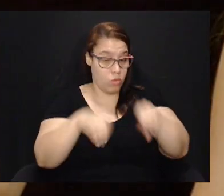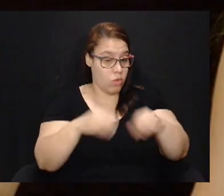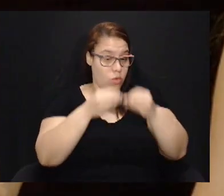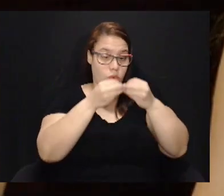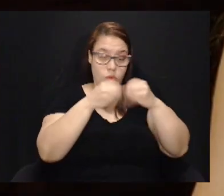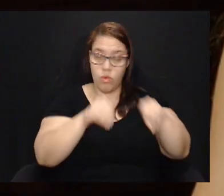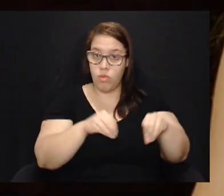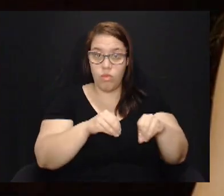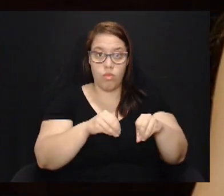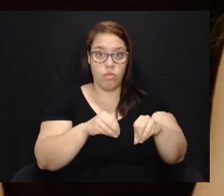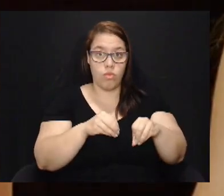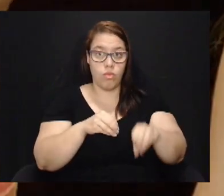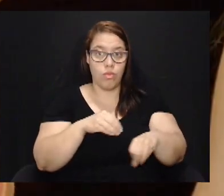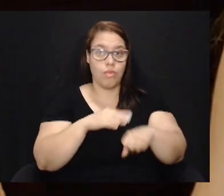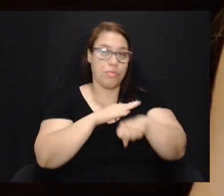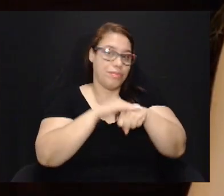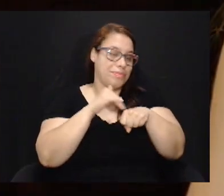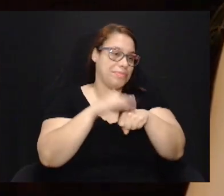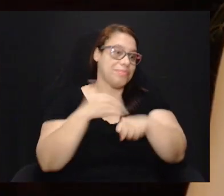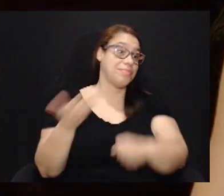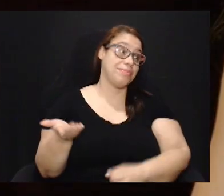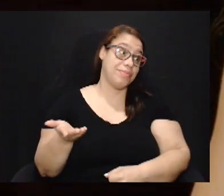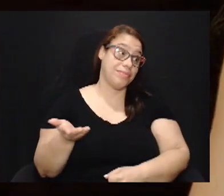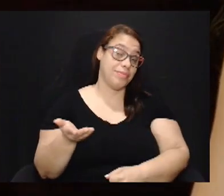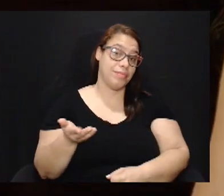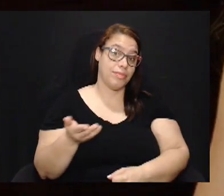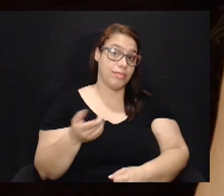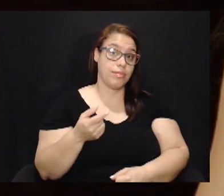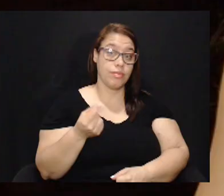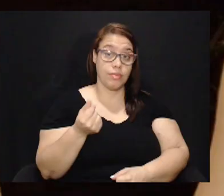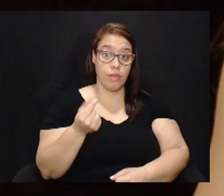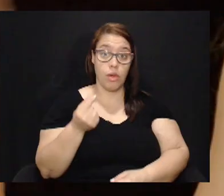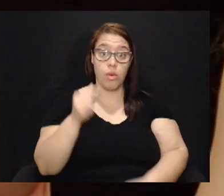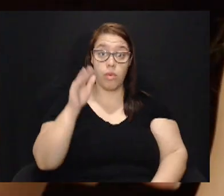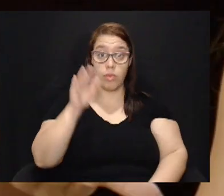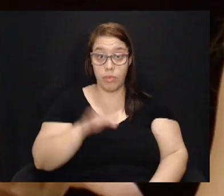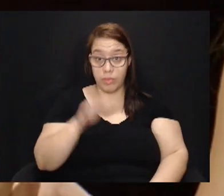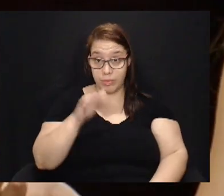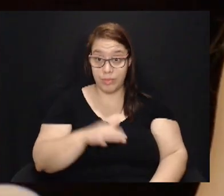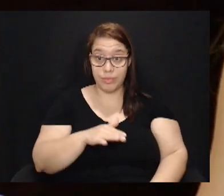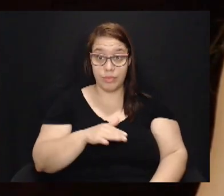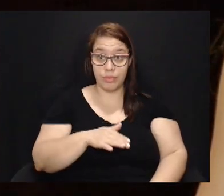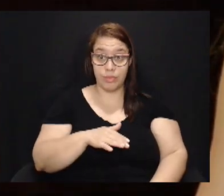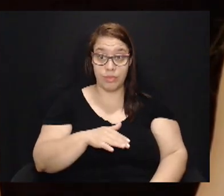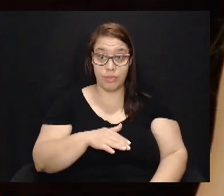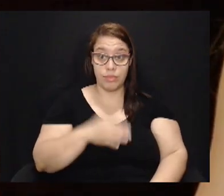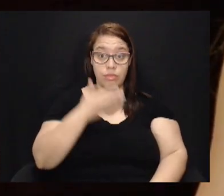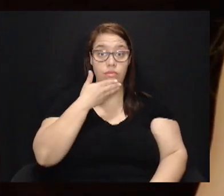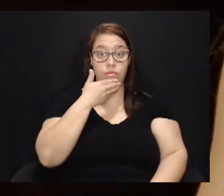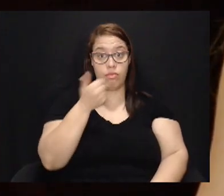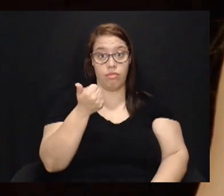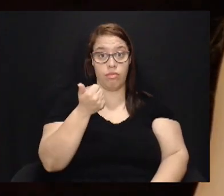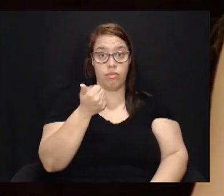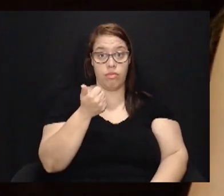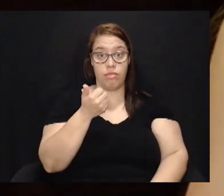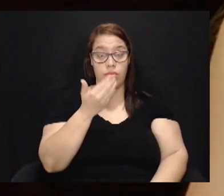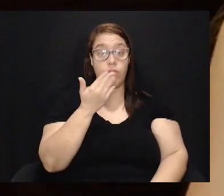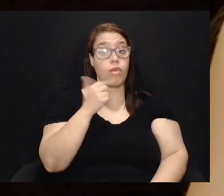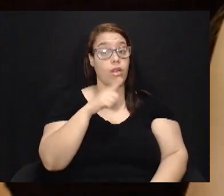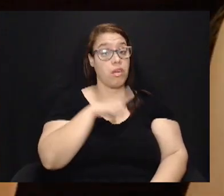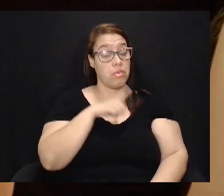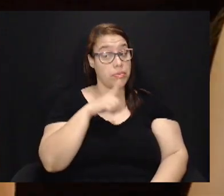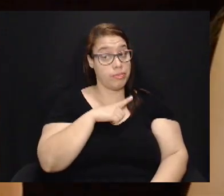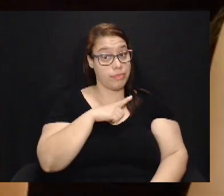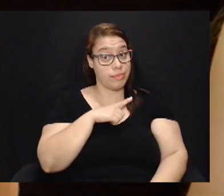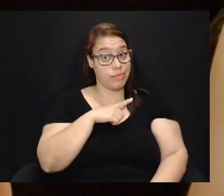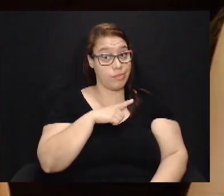meus queridinhos ali, né? Sim. A um custo baixo e um dos melhores alimentos que a gente tem, né? Em termos de... Para